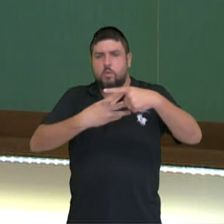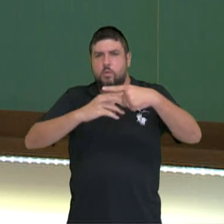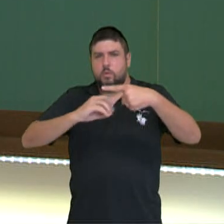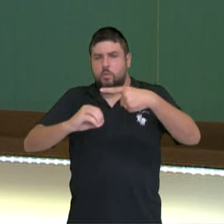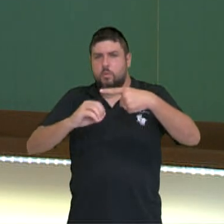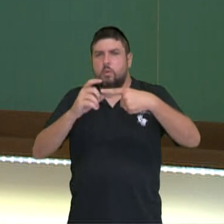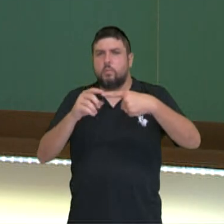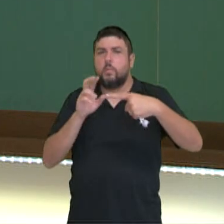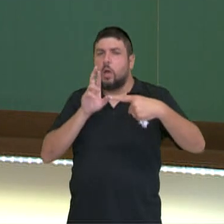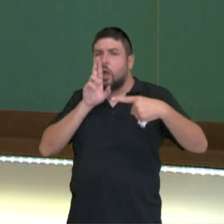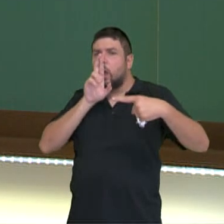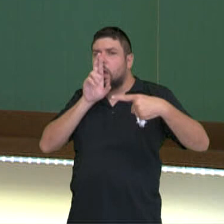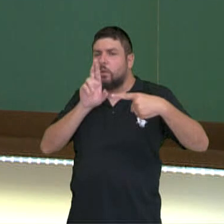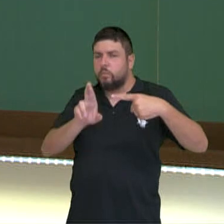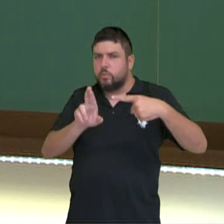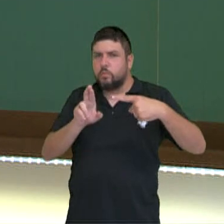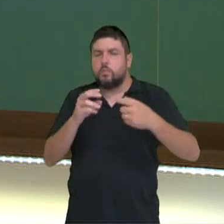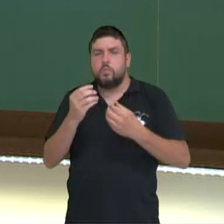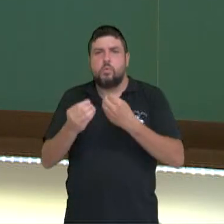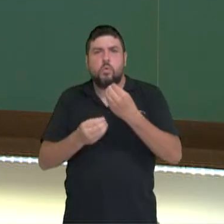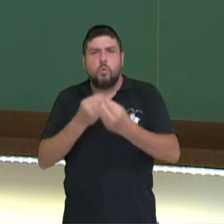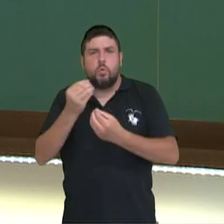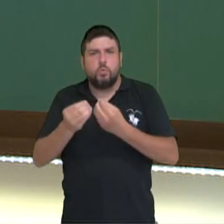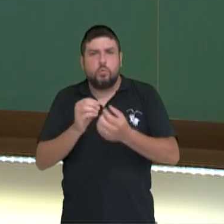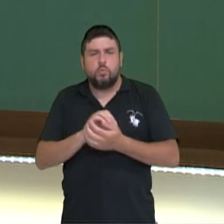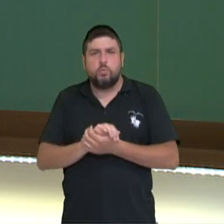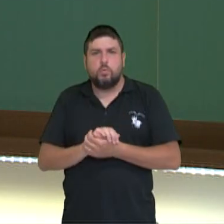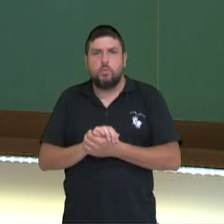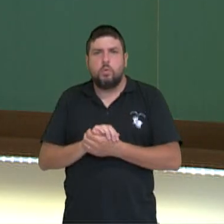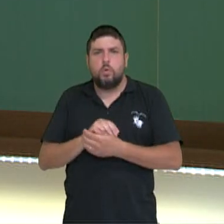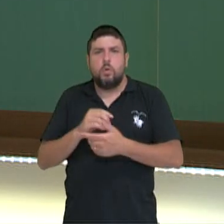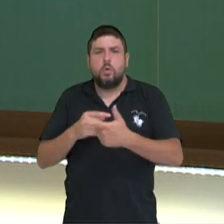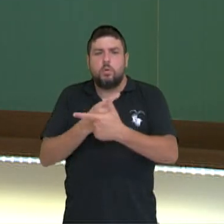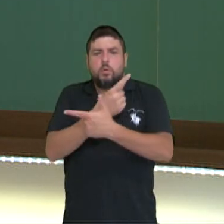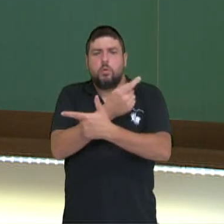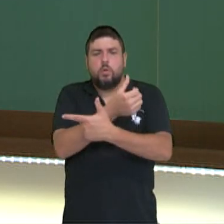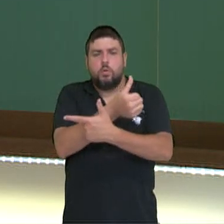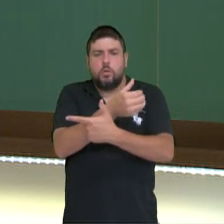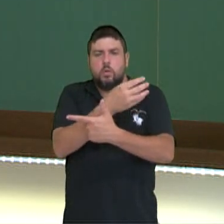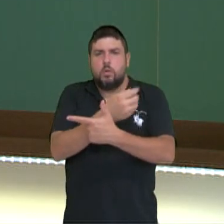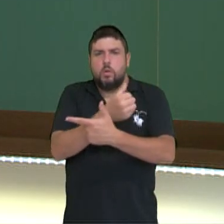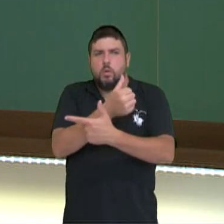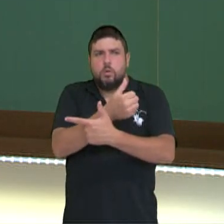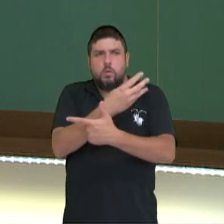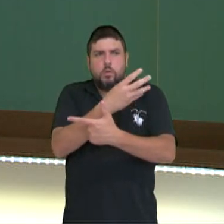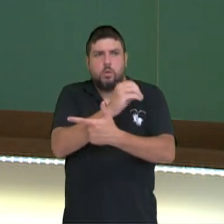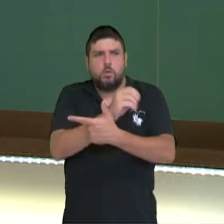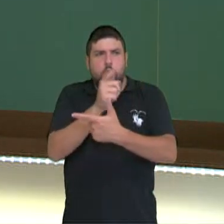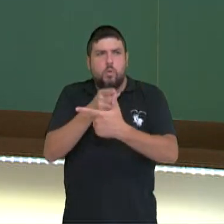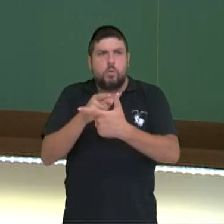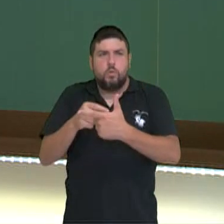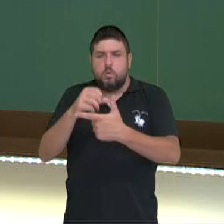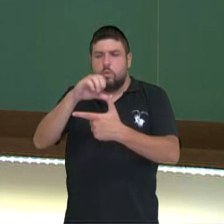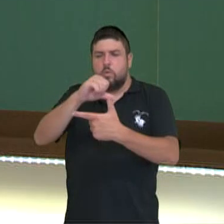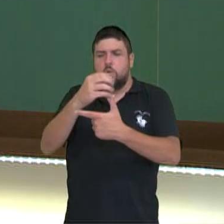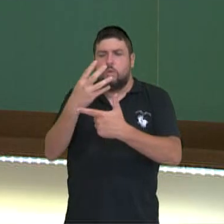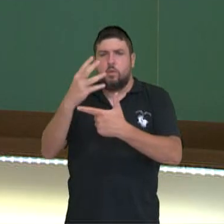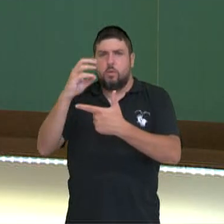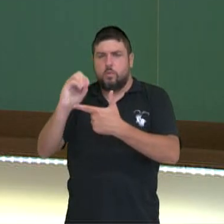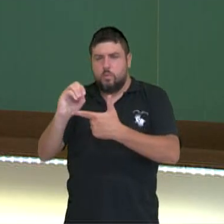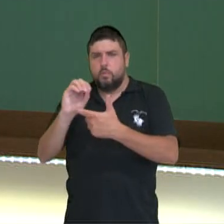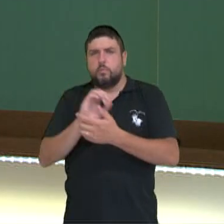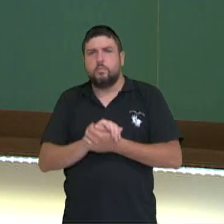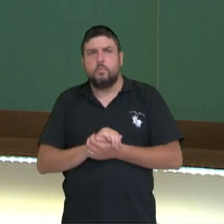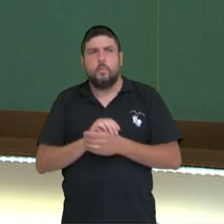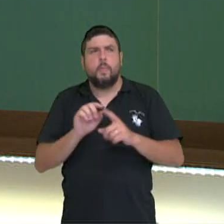seja, 160 é quanto por cento de 140? Essa conta que a gente consegue responder. Mas